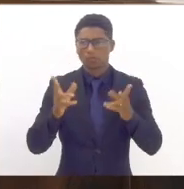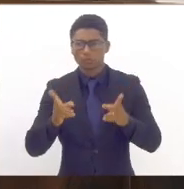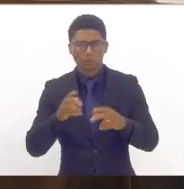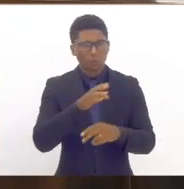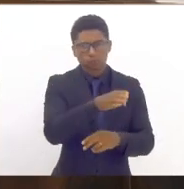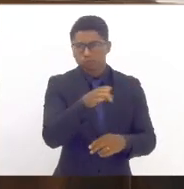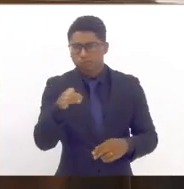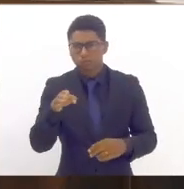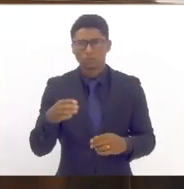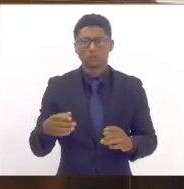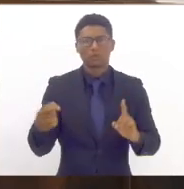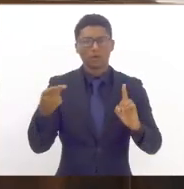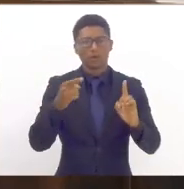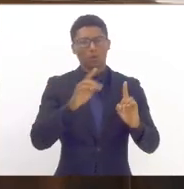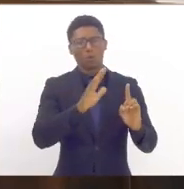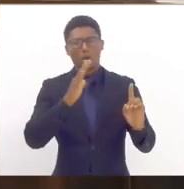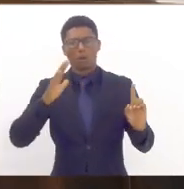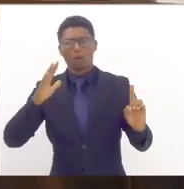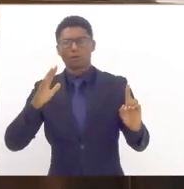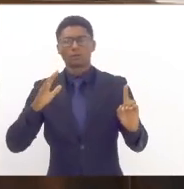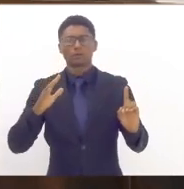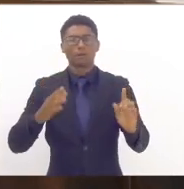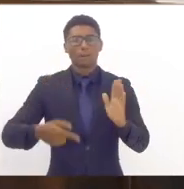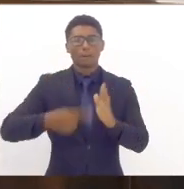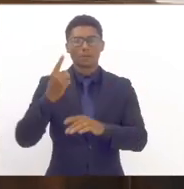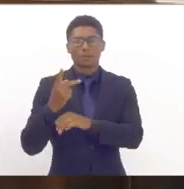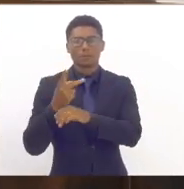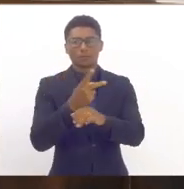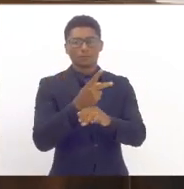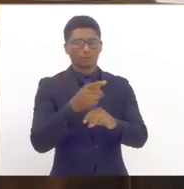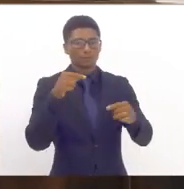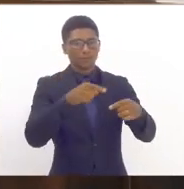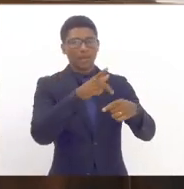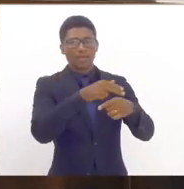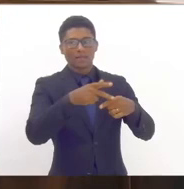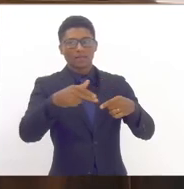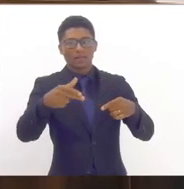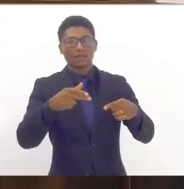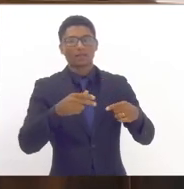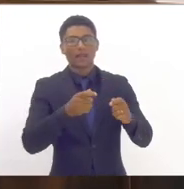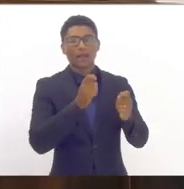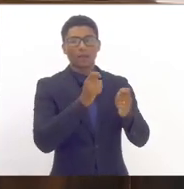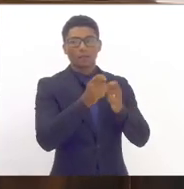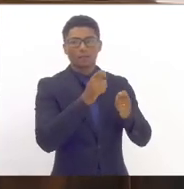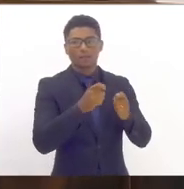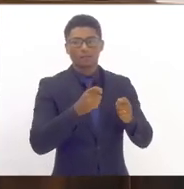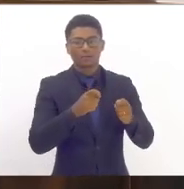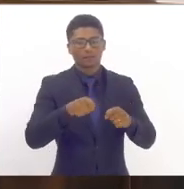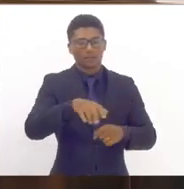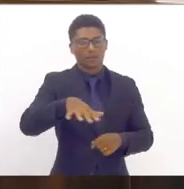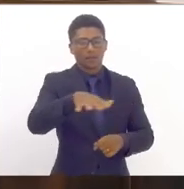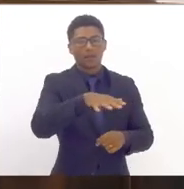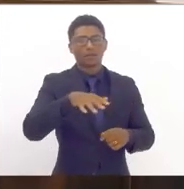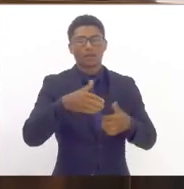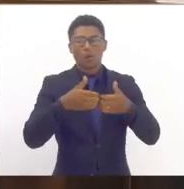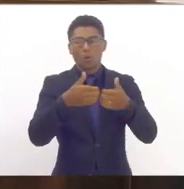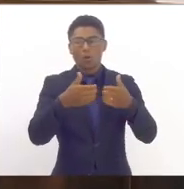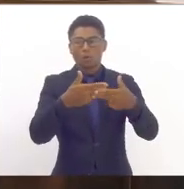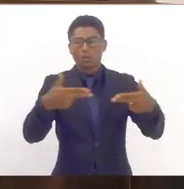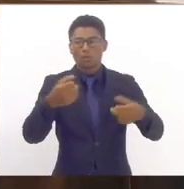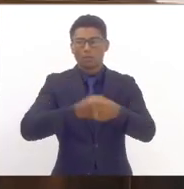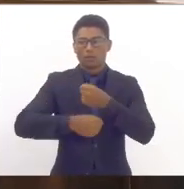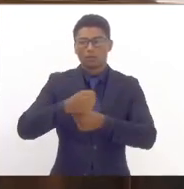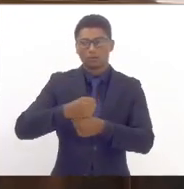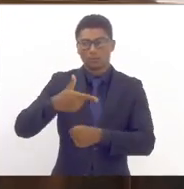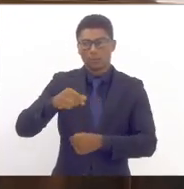despontou. O primeiro prêmio veio com a série de reportagens sobre o legado olímpico na área de transportes em 2015. No ano seguinte,